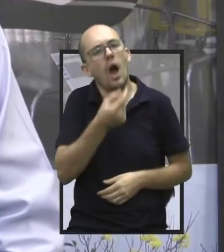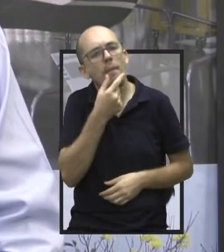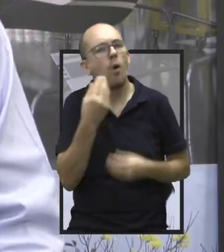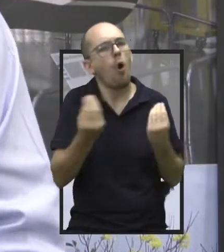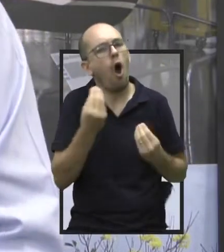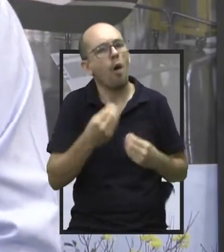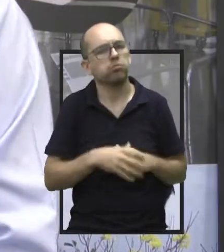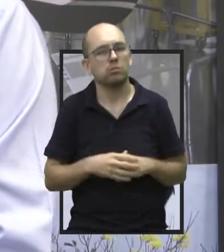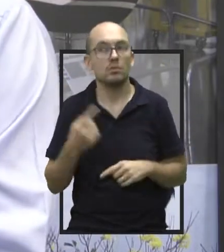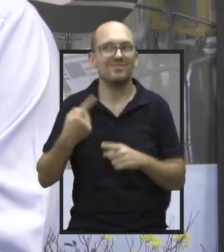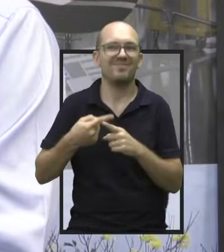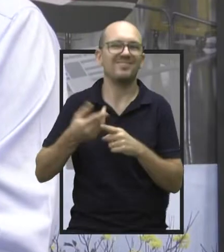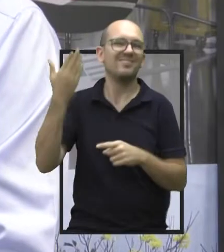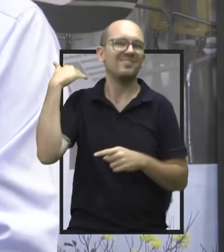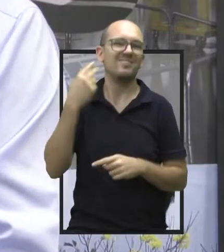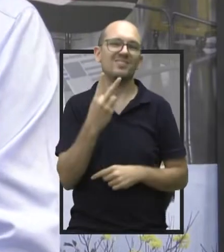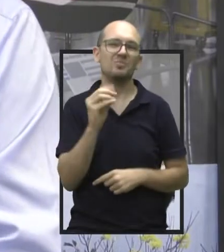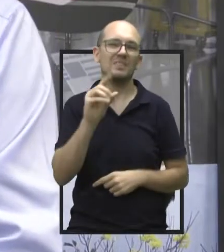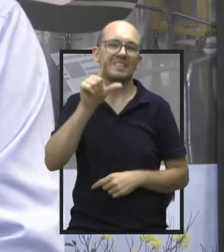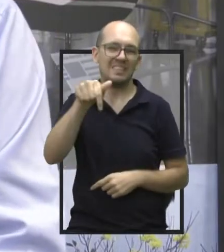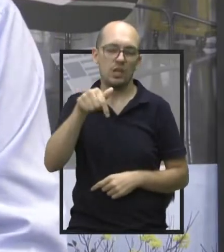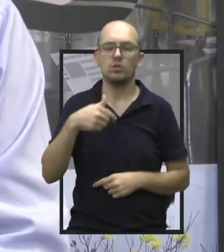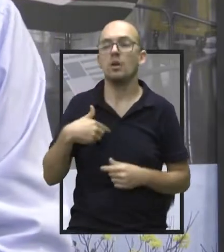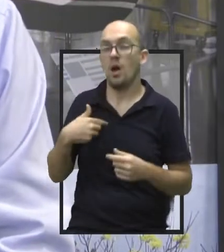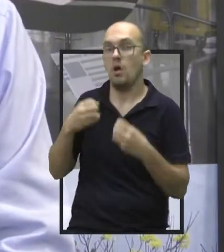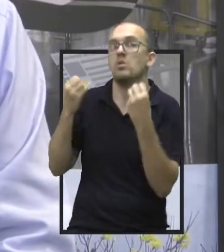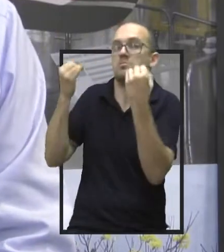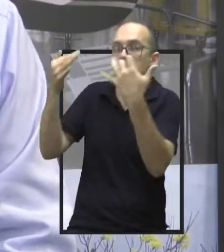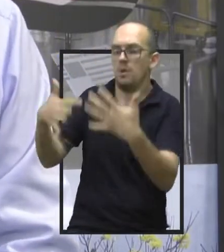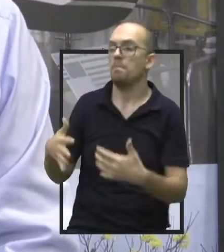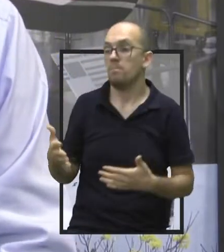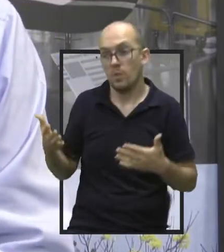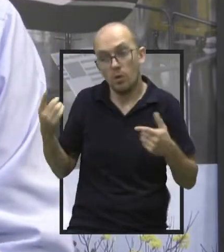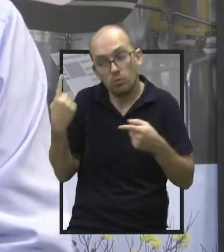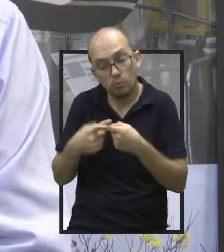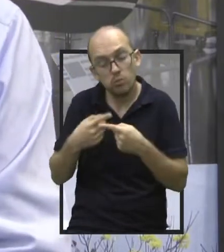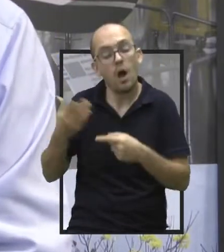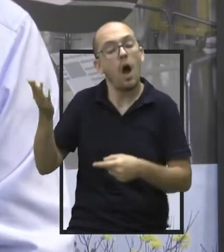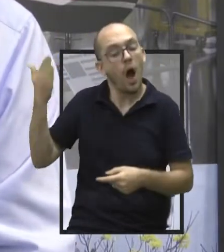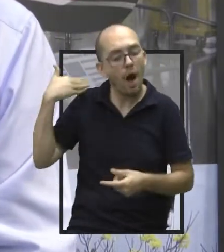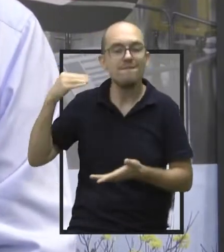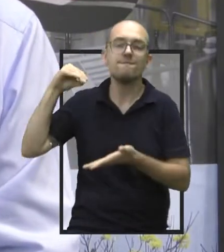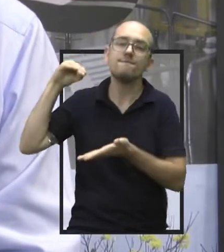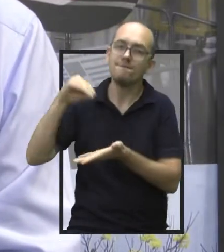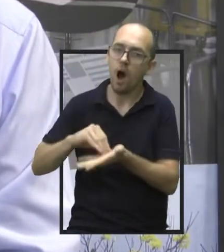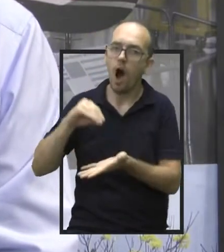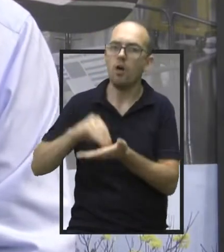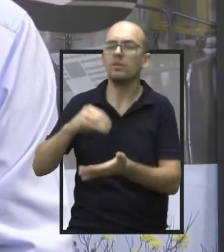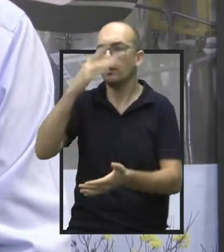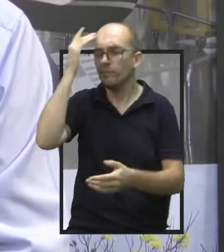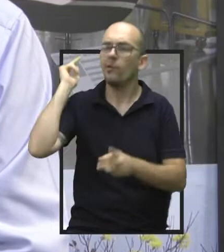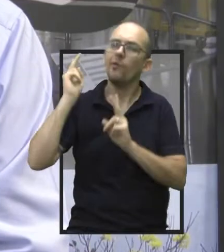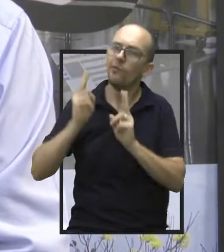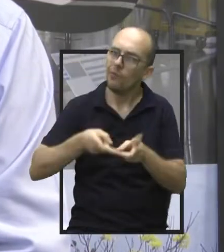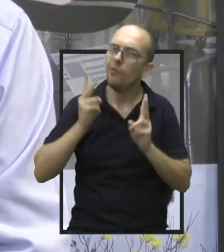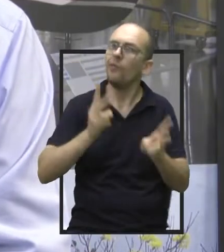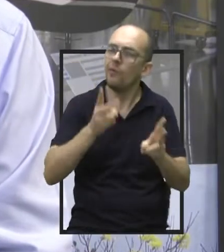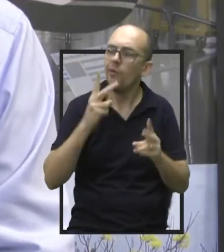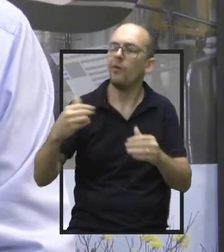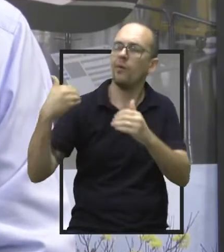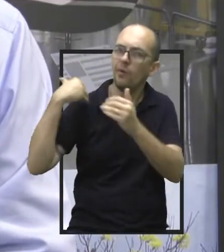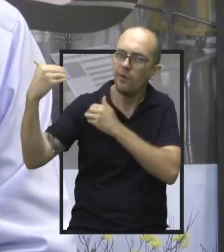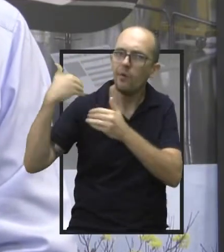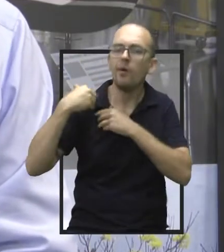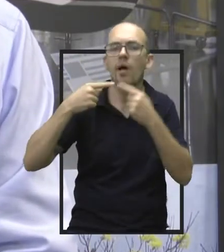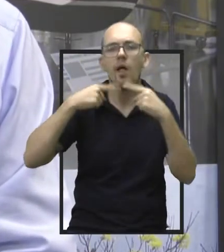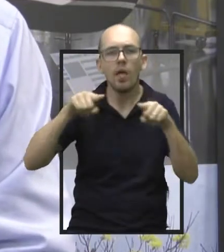eu denunciei aquilo? Eu falei para ele, porque está faltando medicamento, pessoas me procurando, reclamando que não